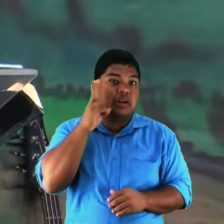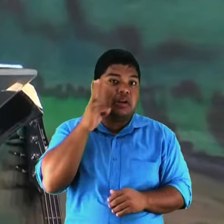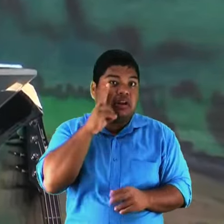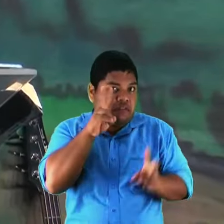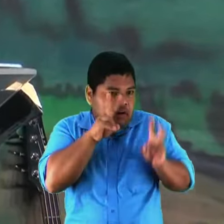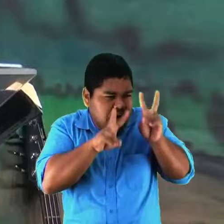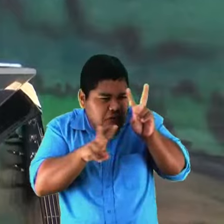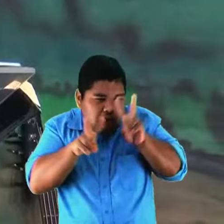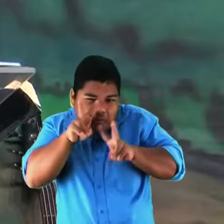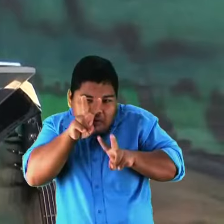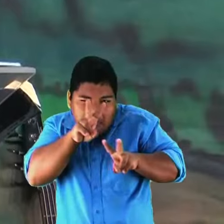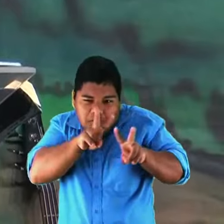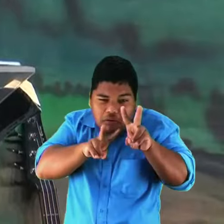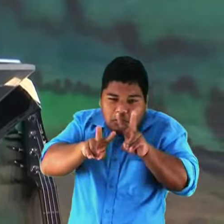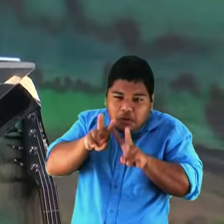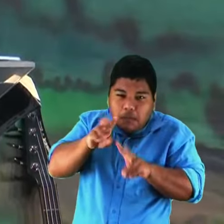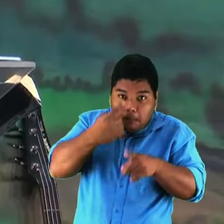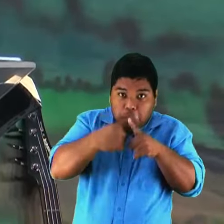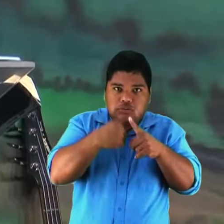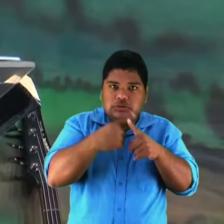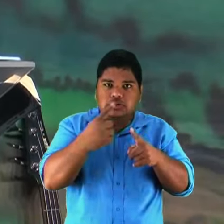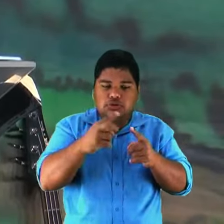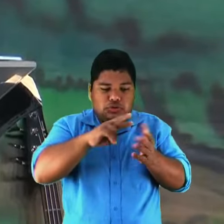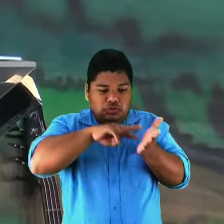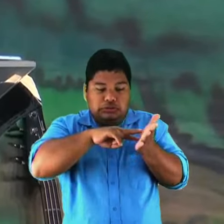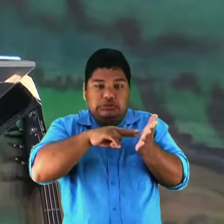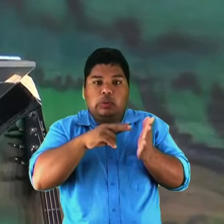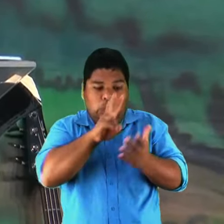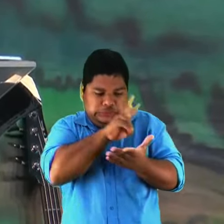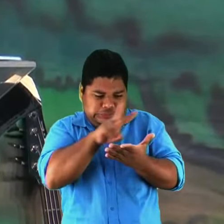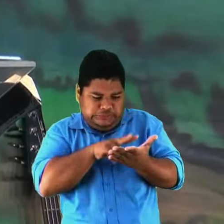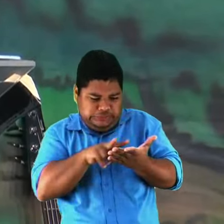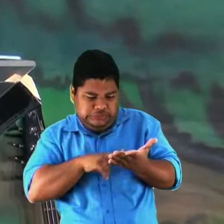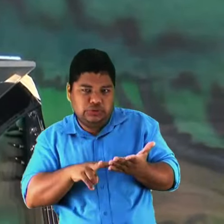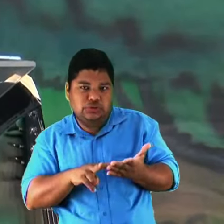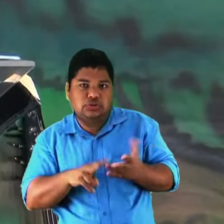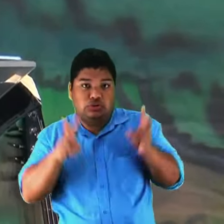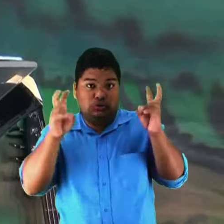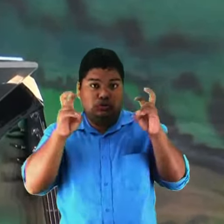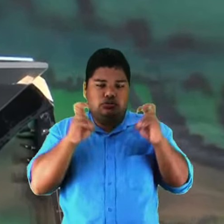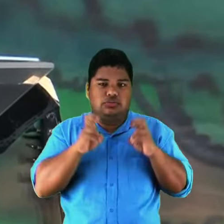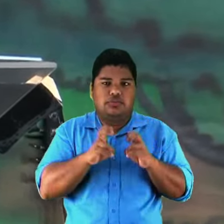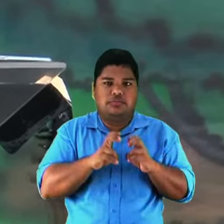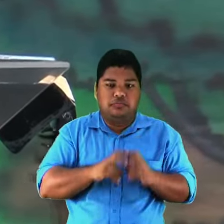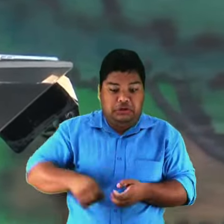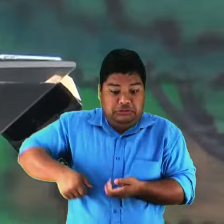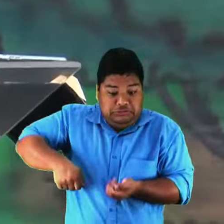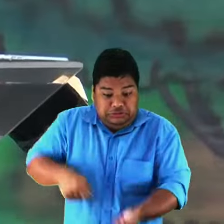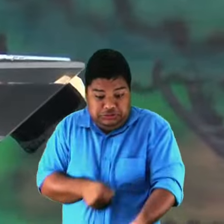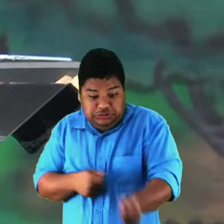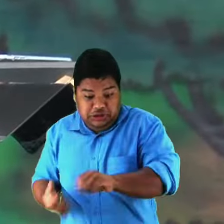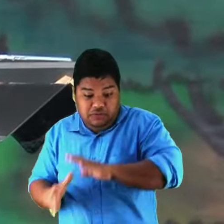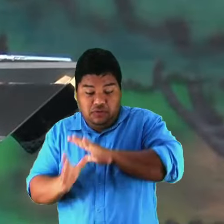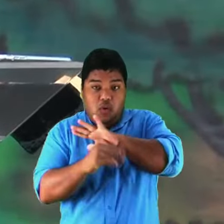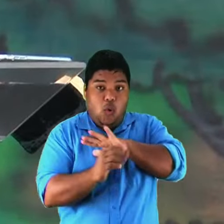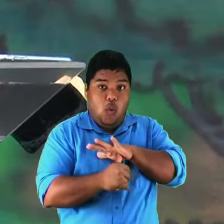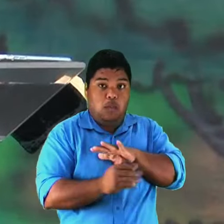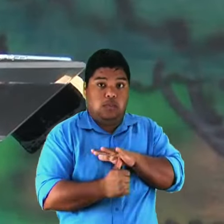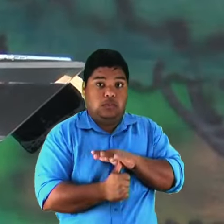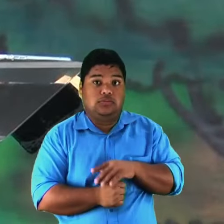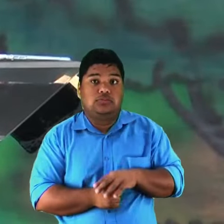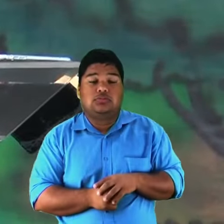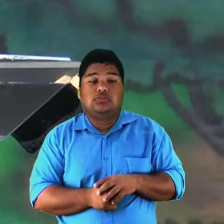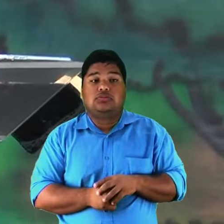atentos. Por isso que o texto diz, escavam e roubam. Mas olha o que é interessante, não é? E essa questão em relação